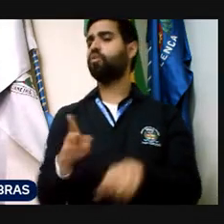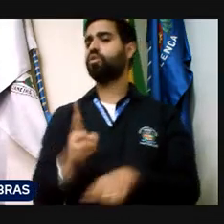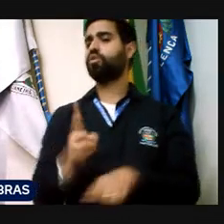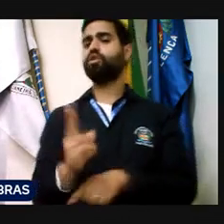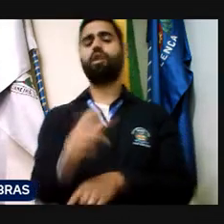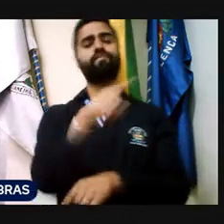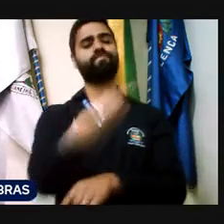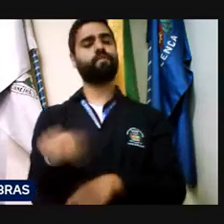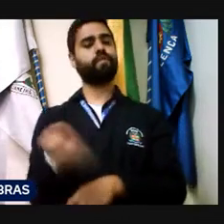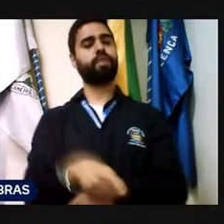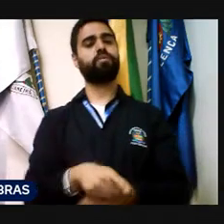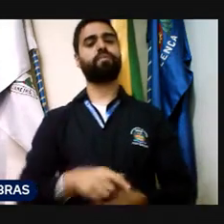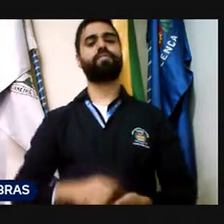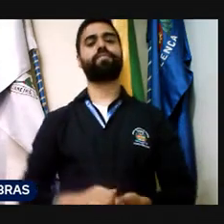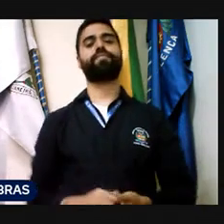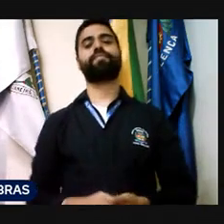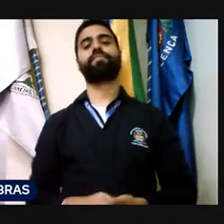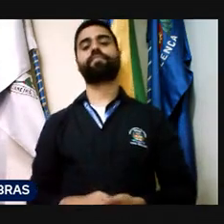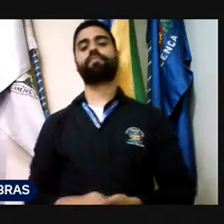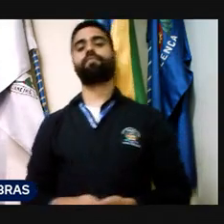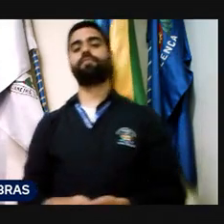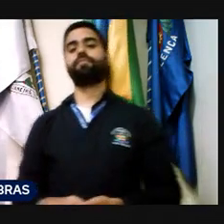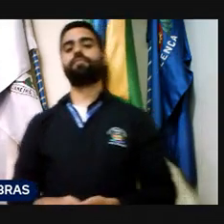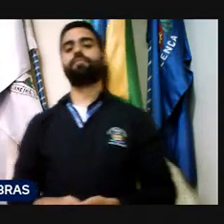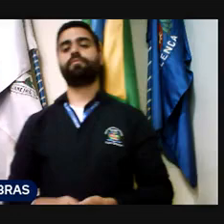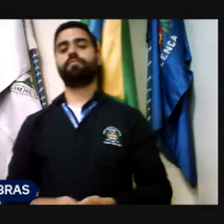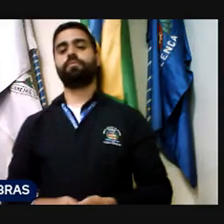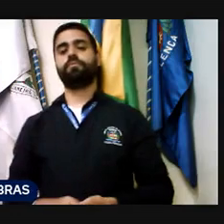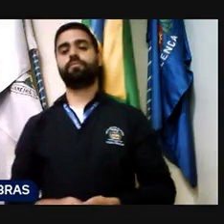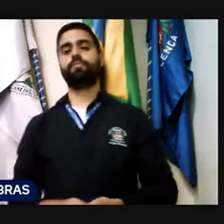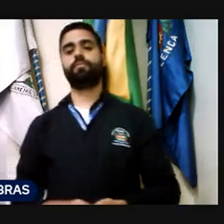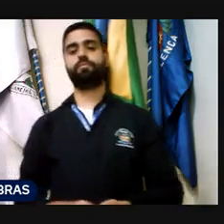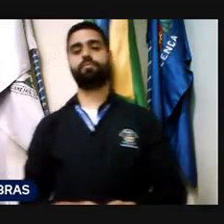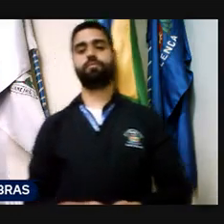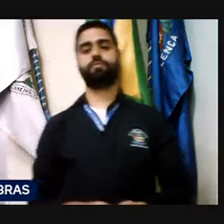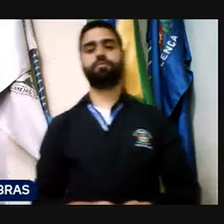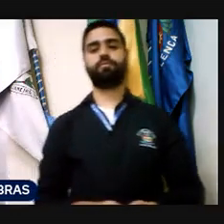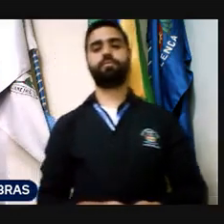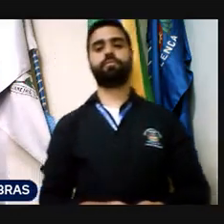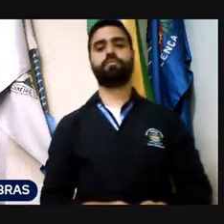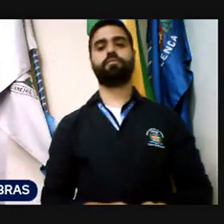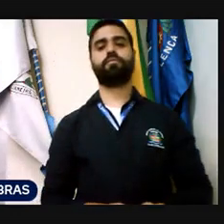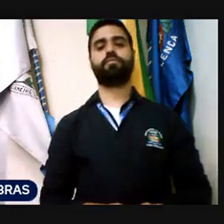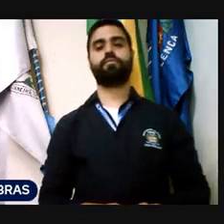do presente veto. Valença Luiz Fernando Portado da Graça, prefeito.